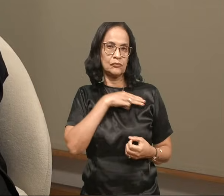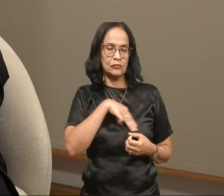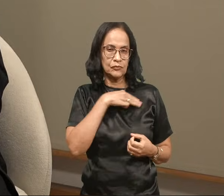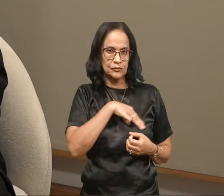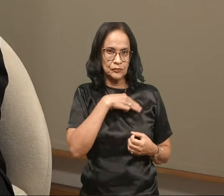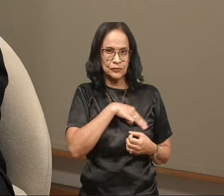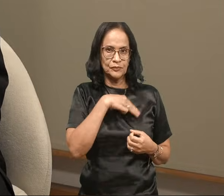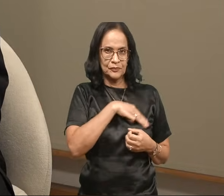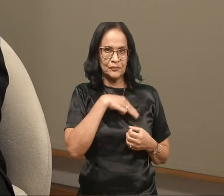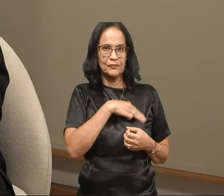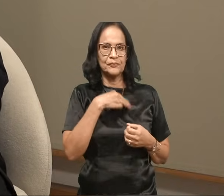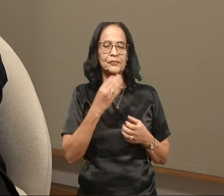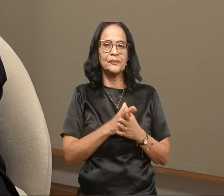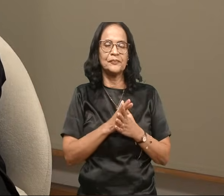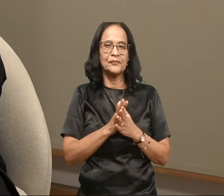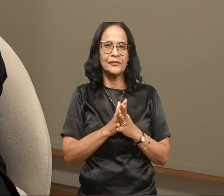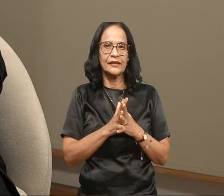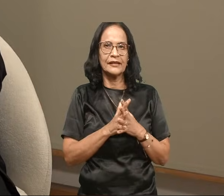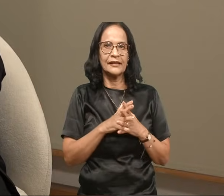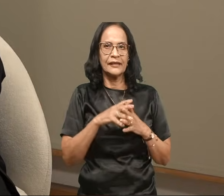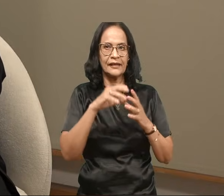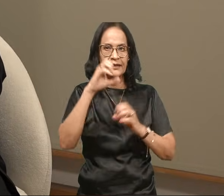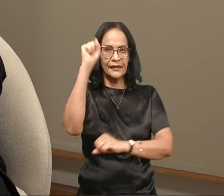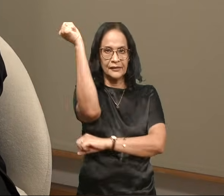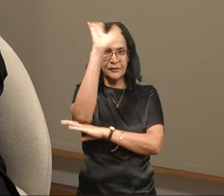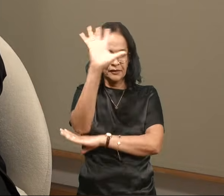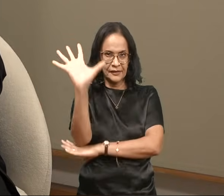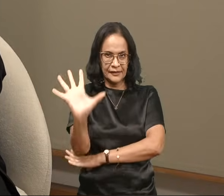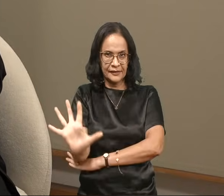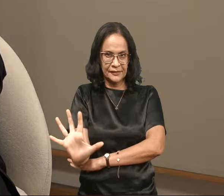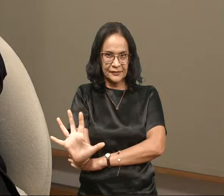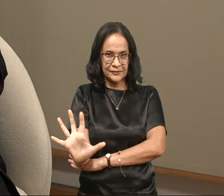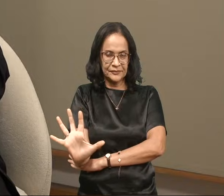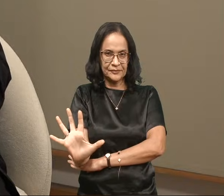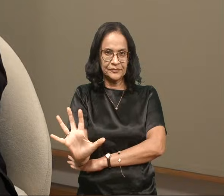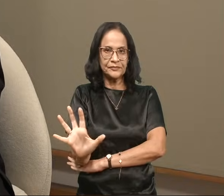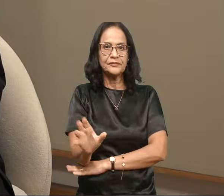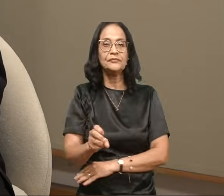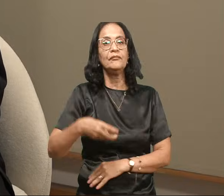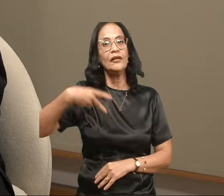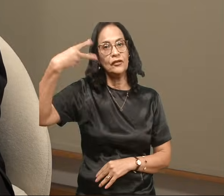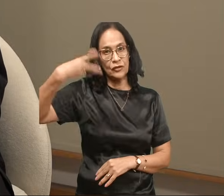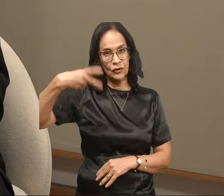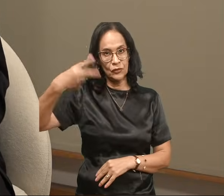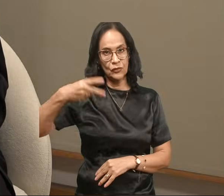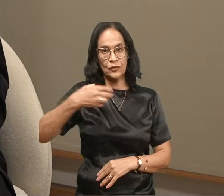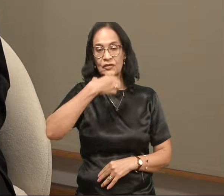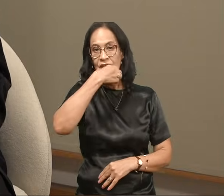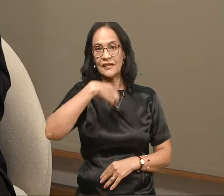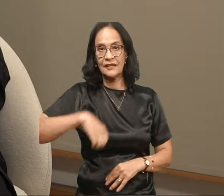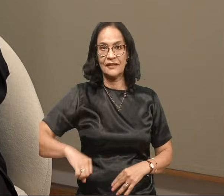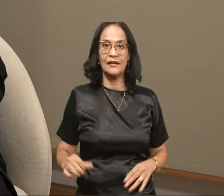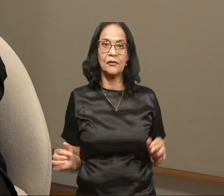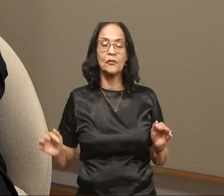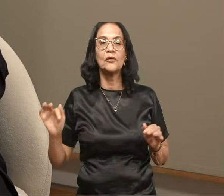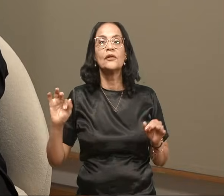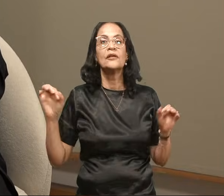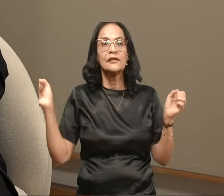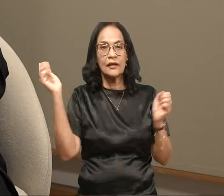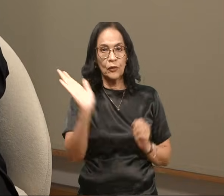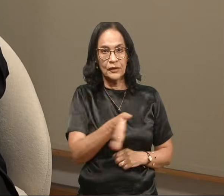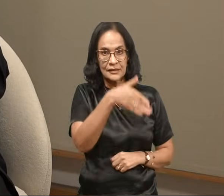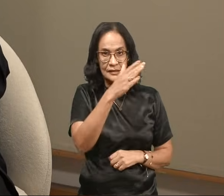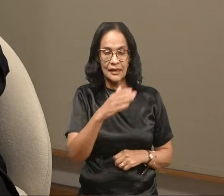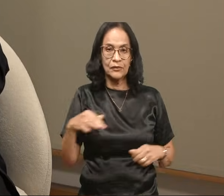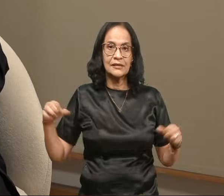missionária para Guiné-Bissau. E nesse dia, no dia 2 de dezembro, teremos o encerramento deste ano com a formatura